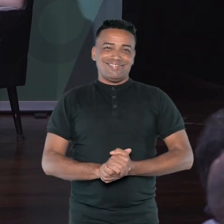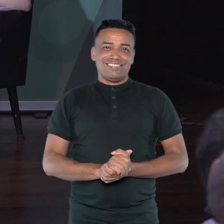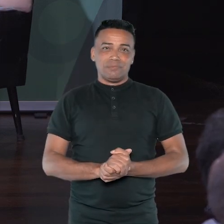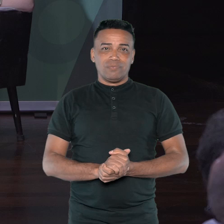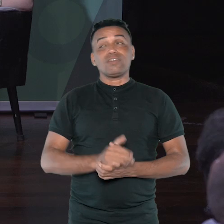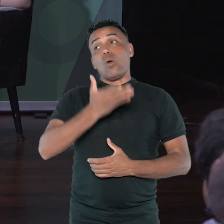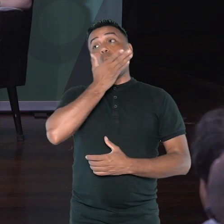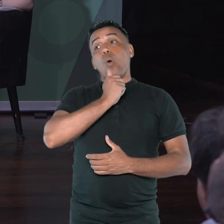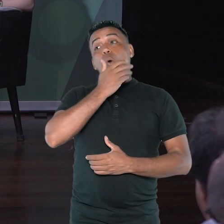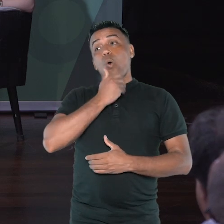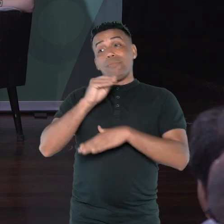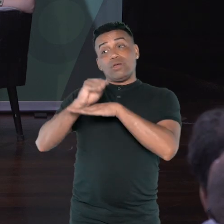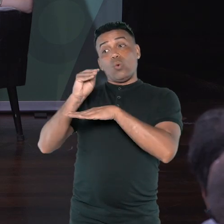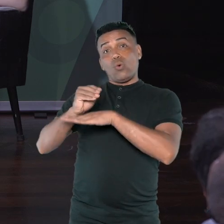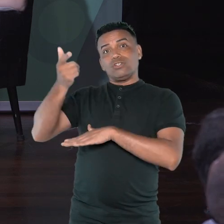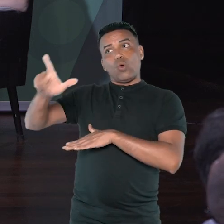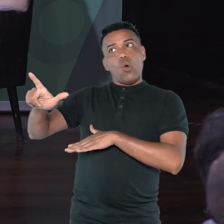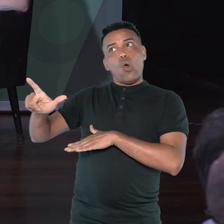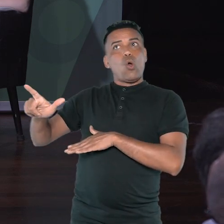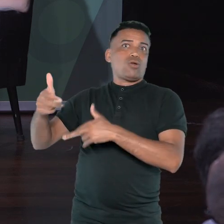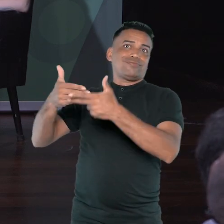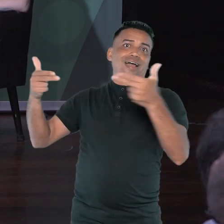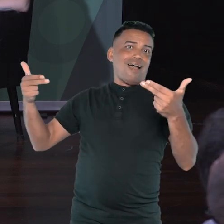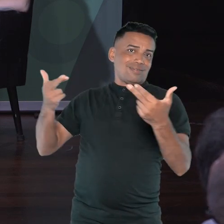Um homem aqui que cuida de outras coisas, por favor.